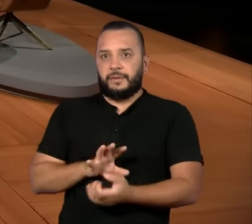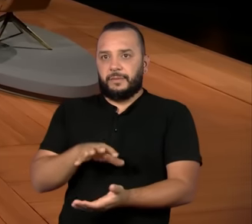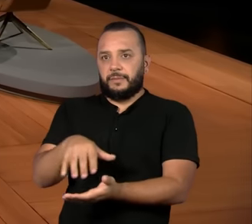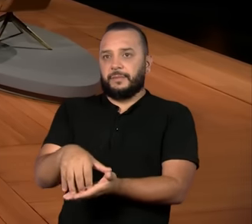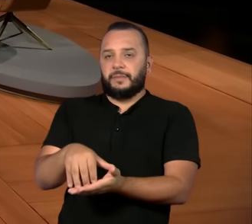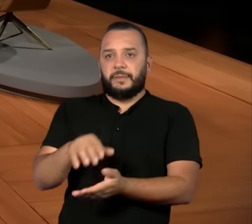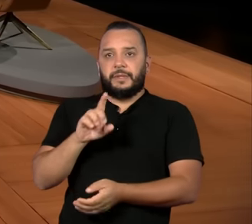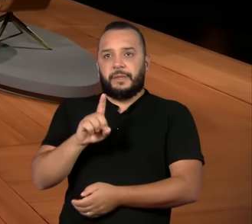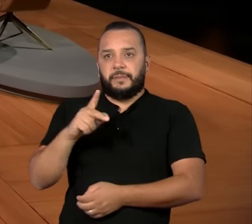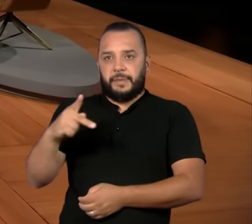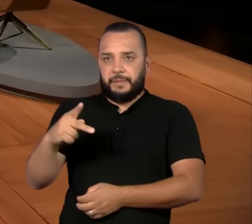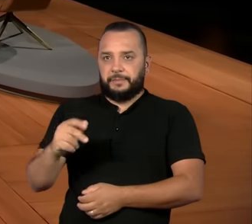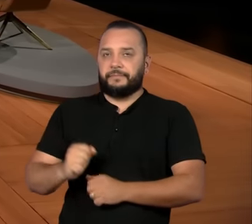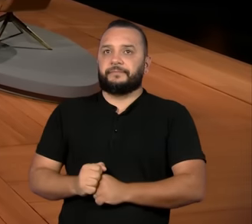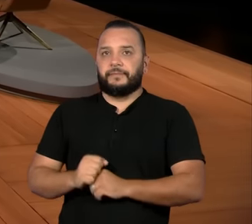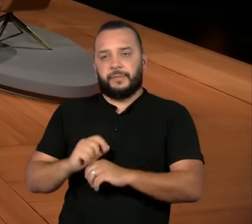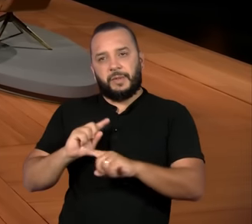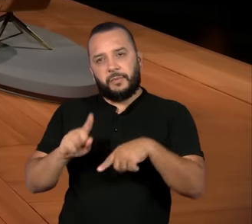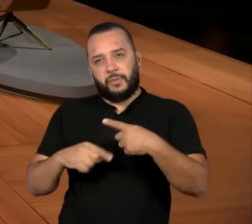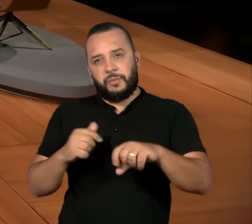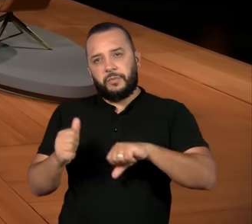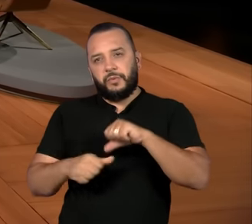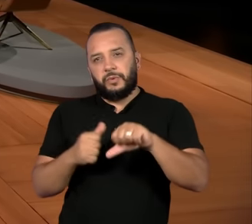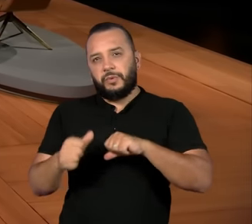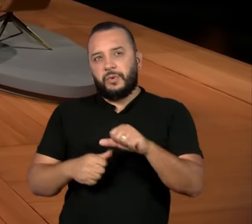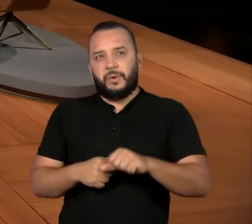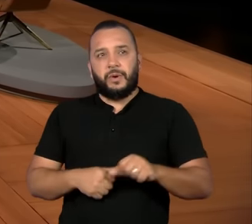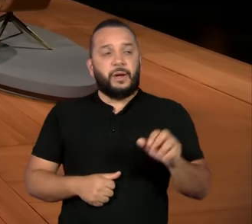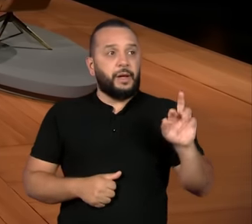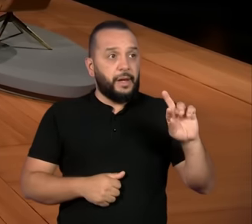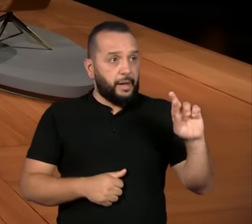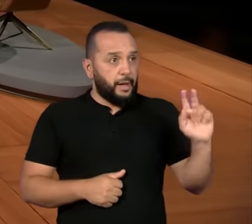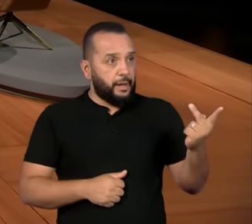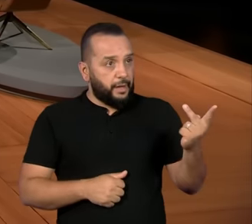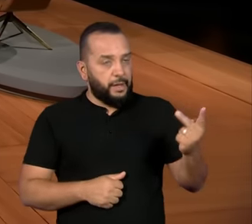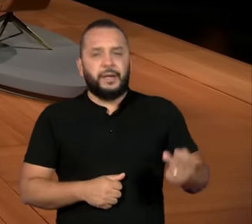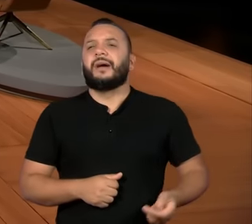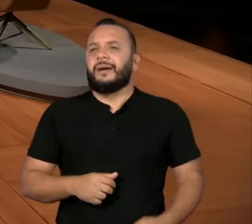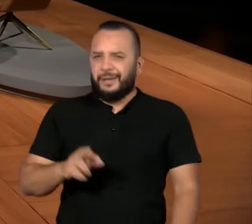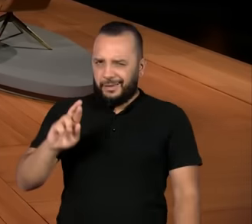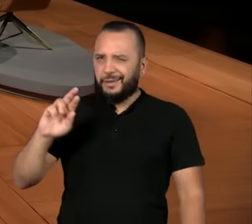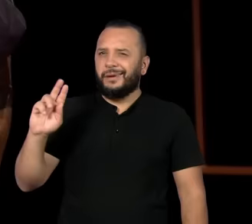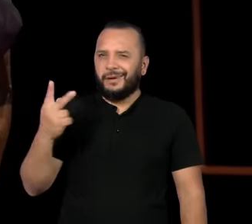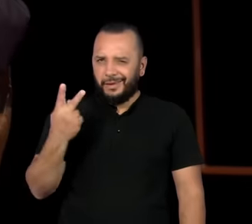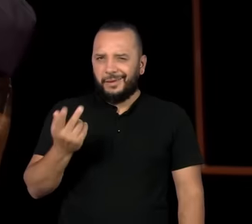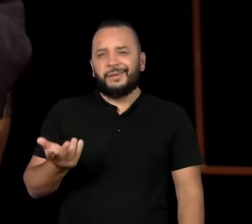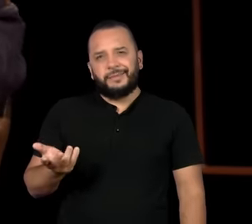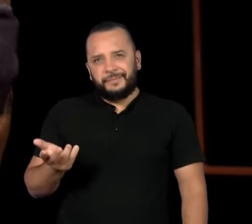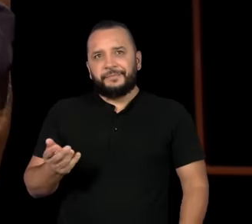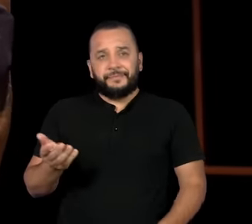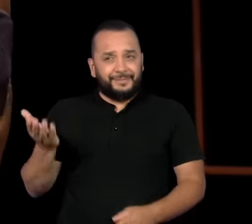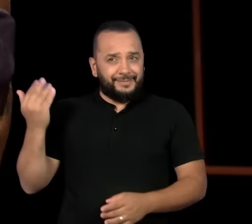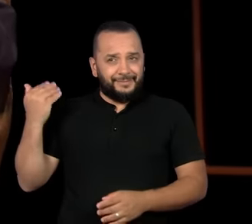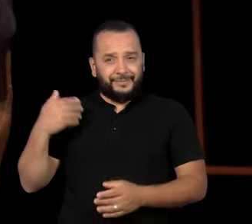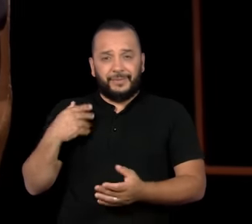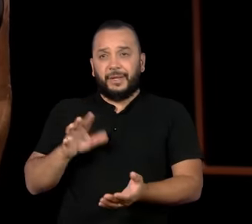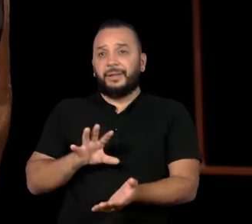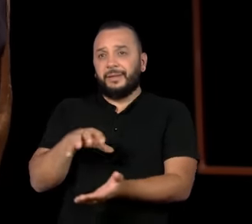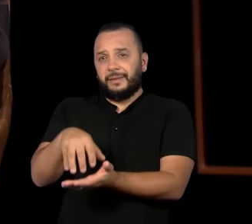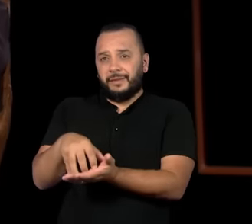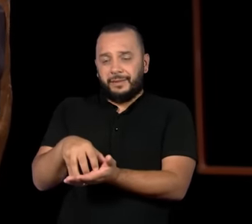pessoal. Depois mudou o nome para... Como é que é? O RH. RH e tal, mais novo. Mas naquela época